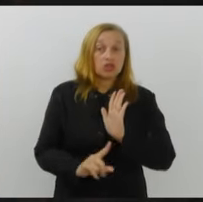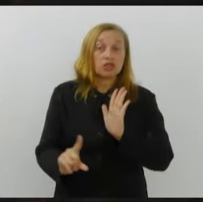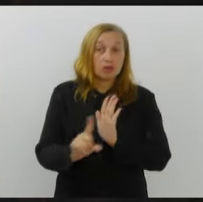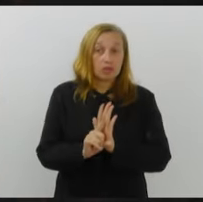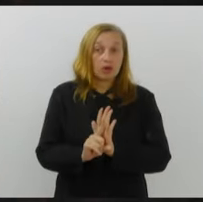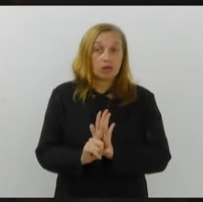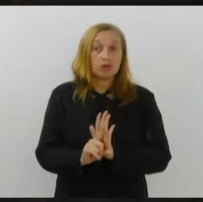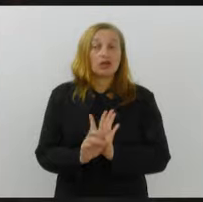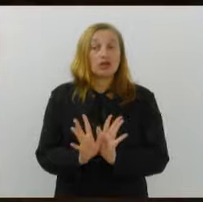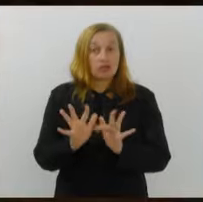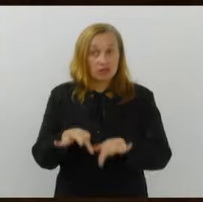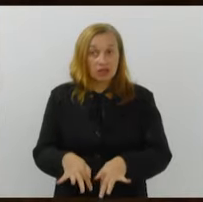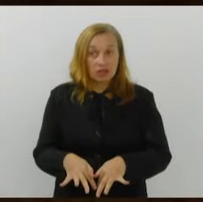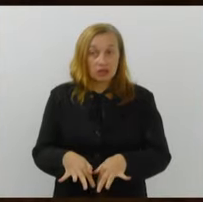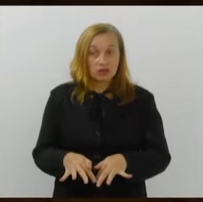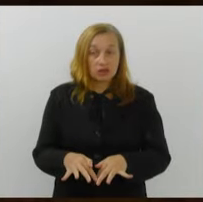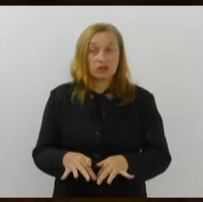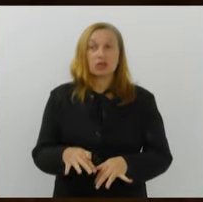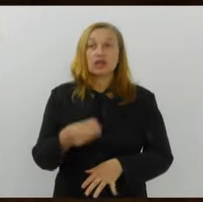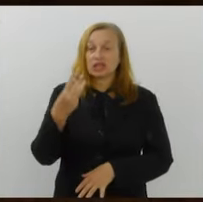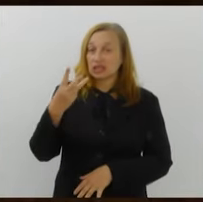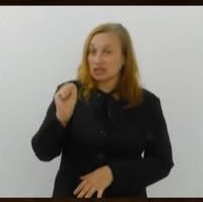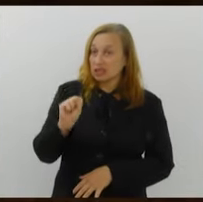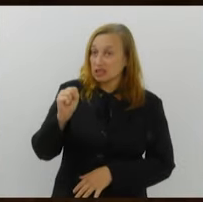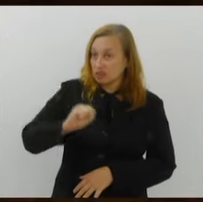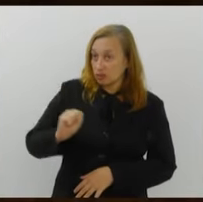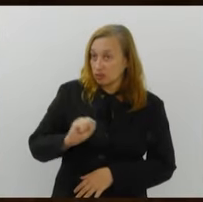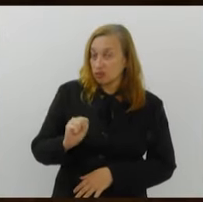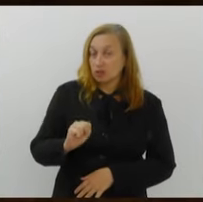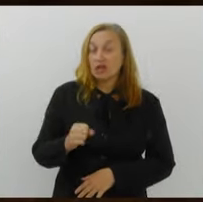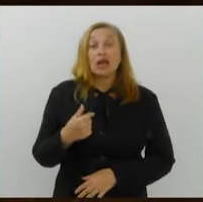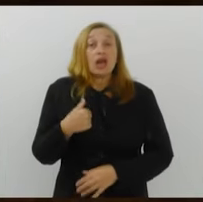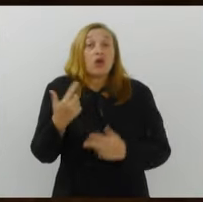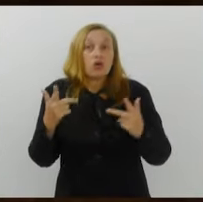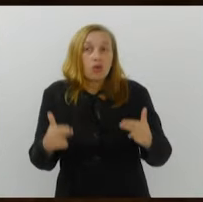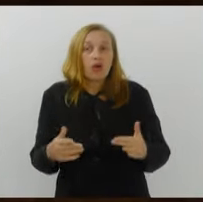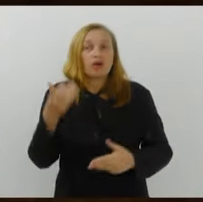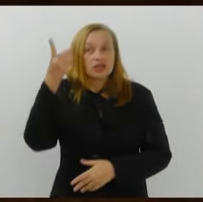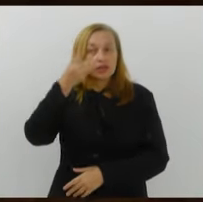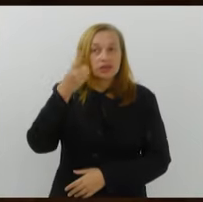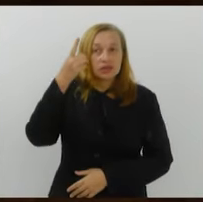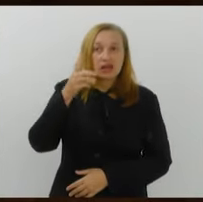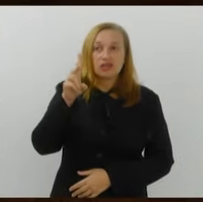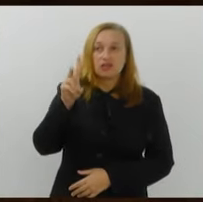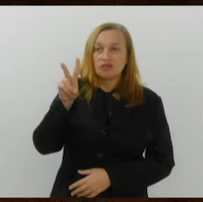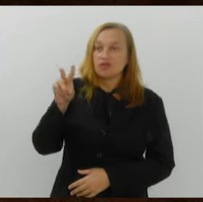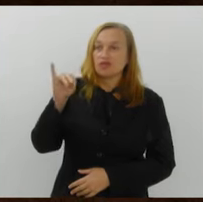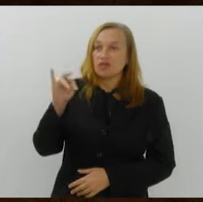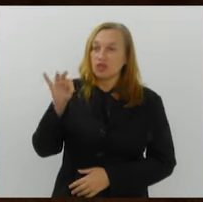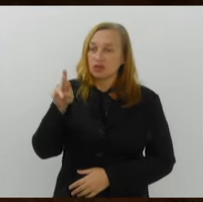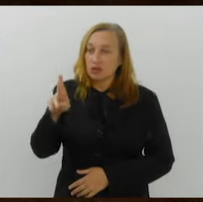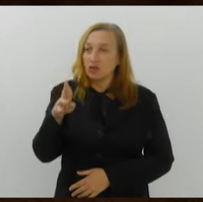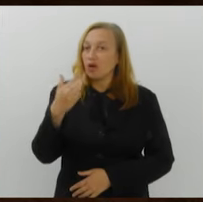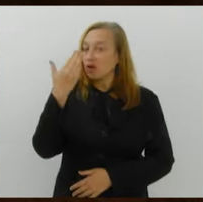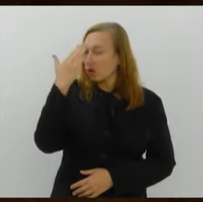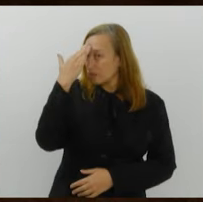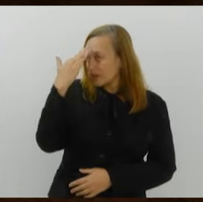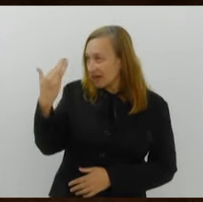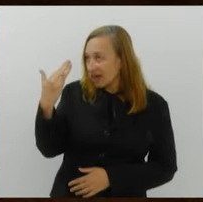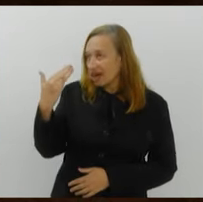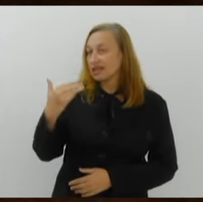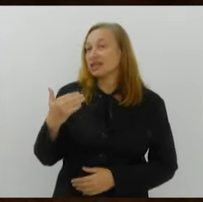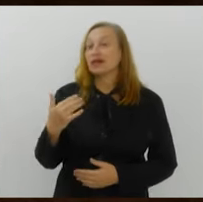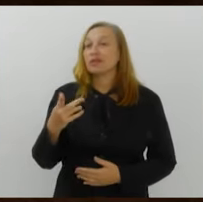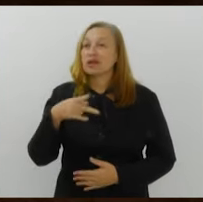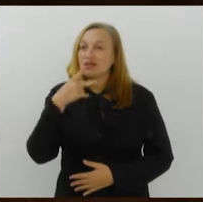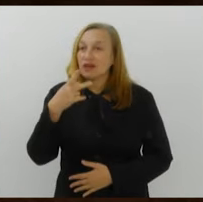concluir. 30 segundos. Por gentileza, deputado. Eu, da mesma forma, deputado Vitor Júnior, gostaria de agradecer a sua deferência. Até